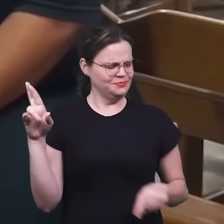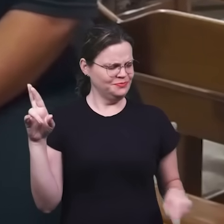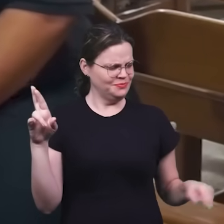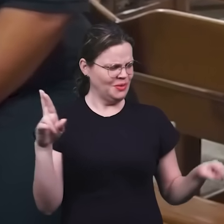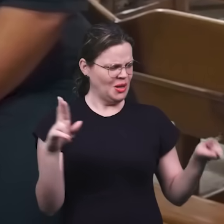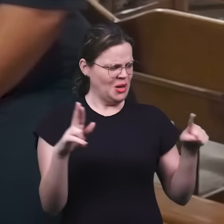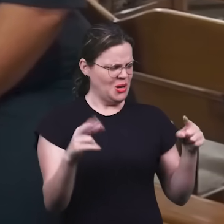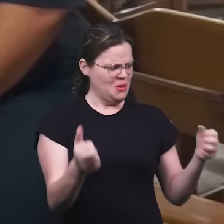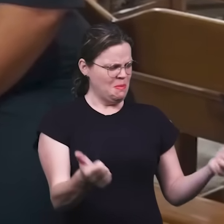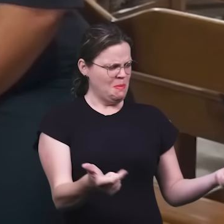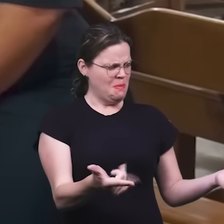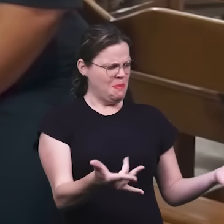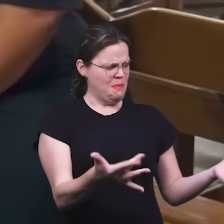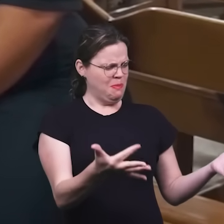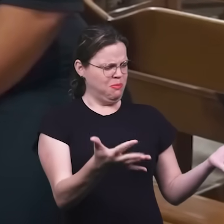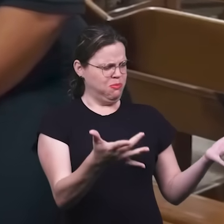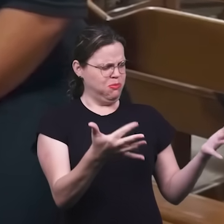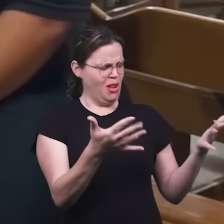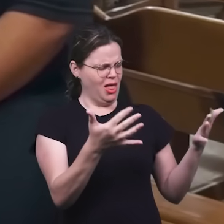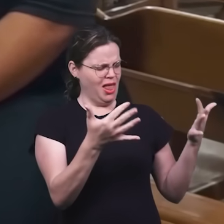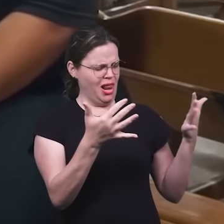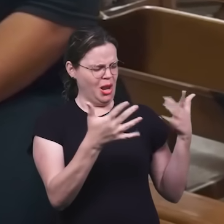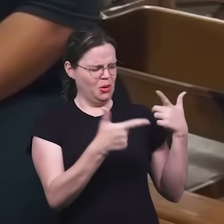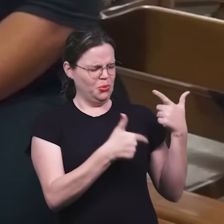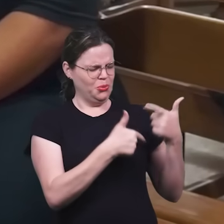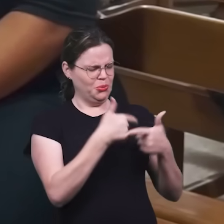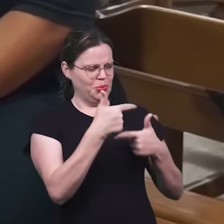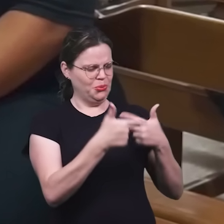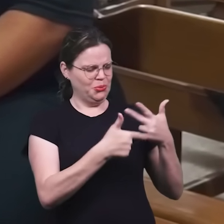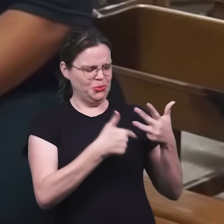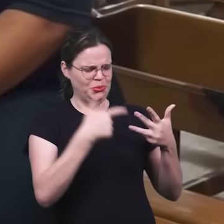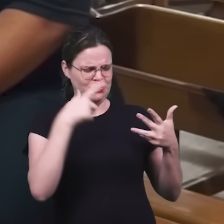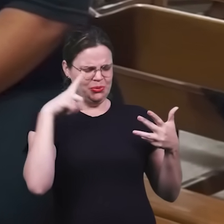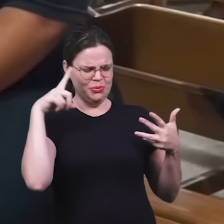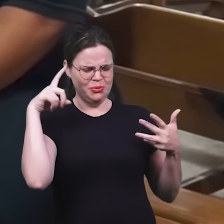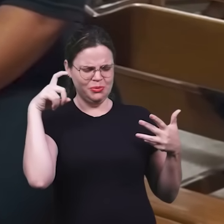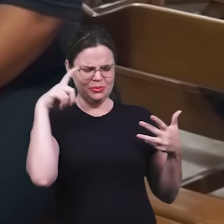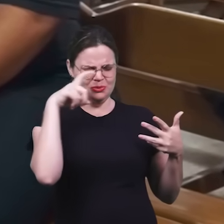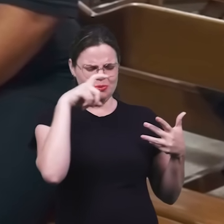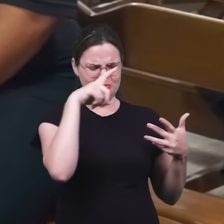Só a tua mão coloca-me de pé